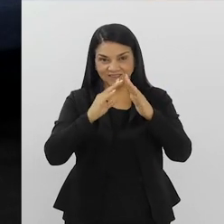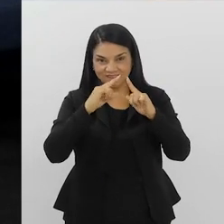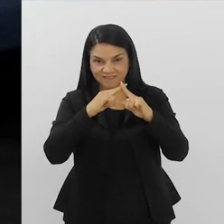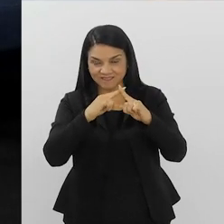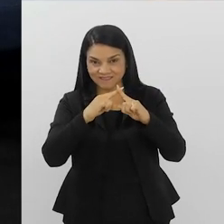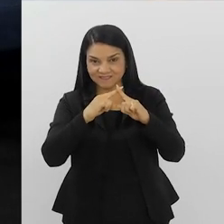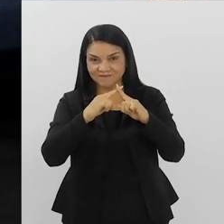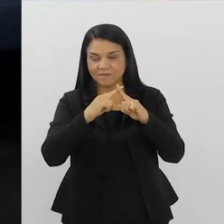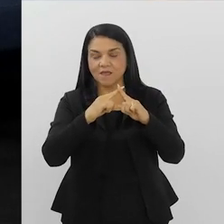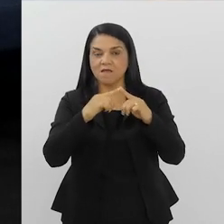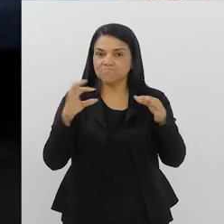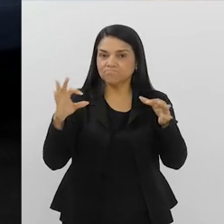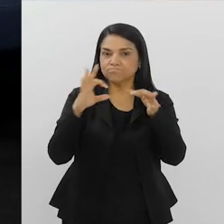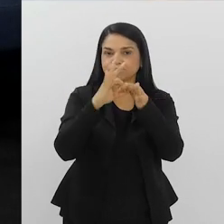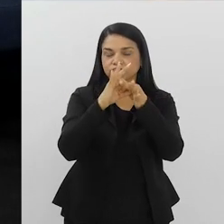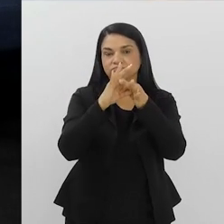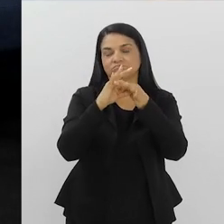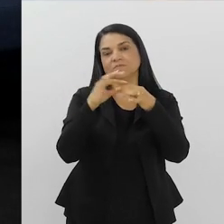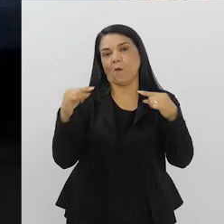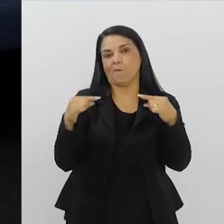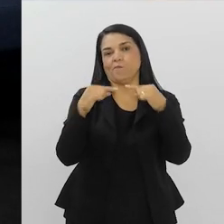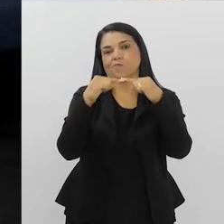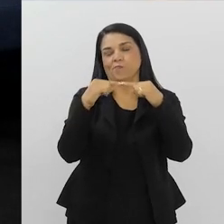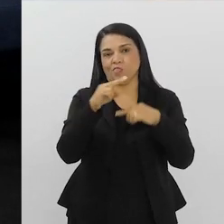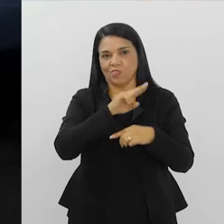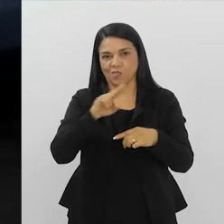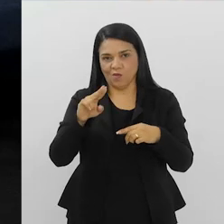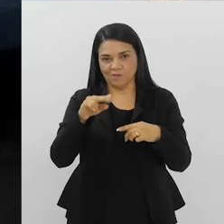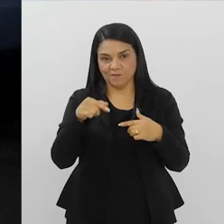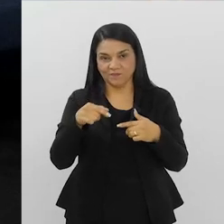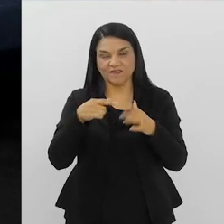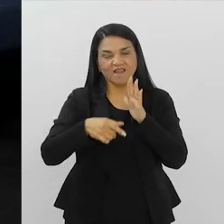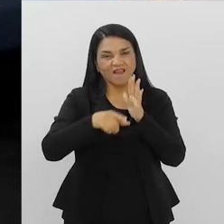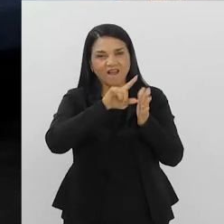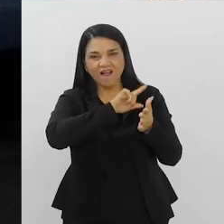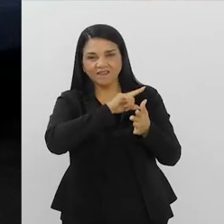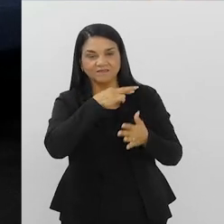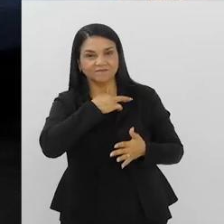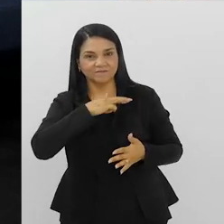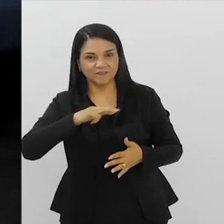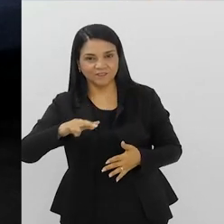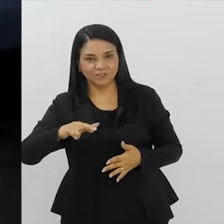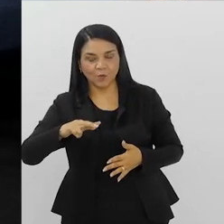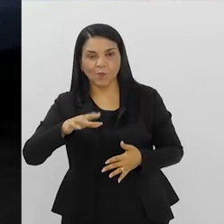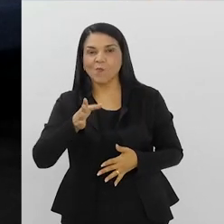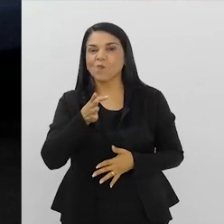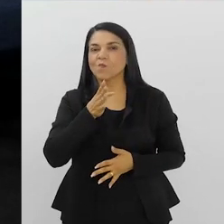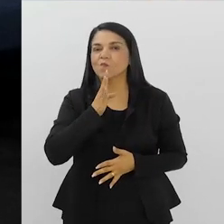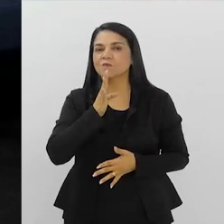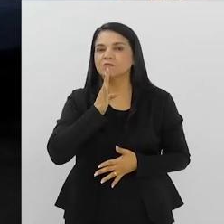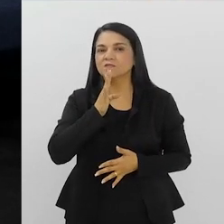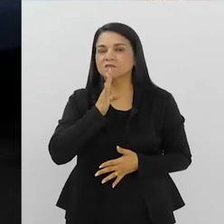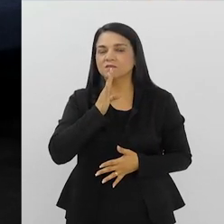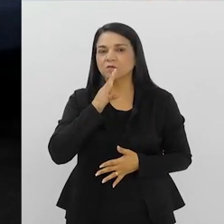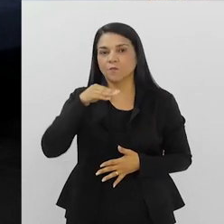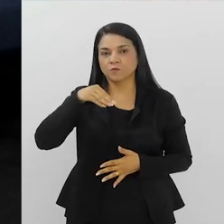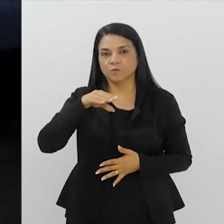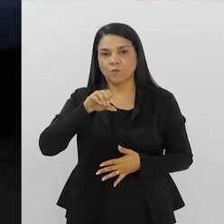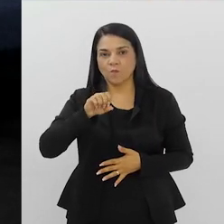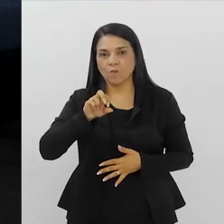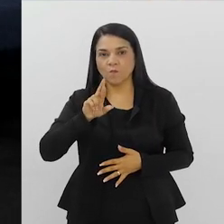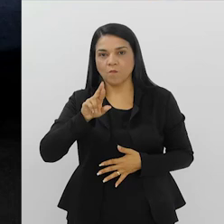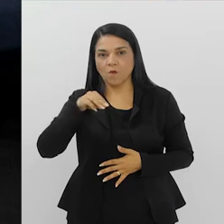conhecer através do bispo Aquiline que hoje já não está mais conosco nesse plano num outro plano mas que é